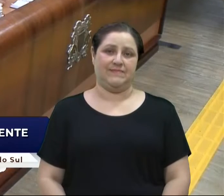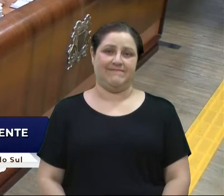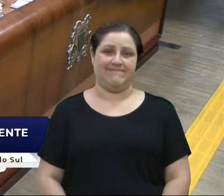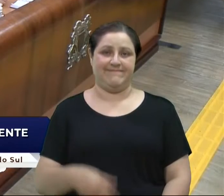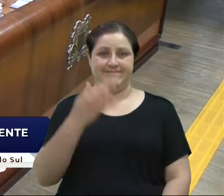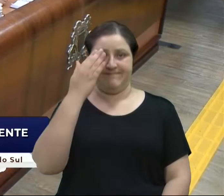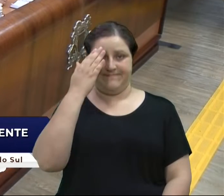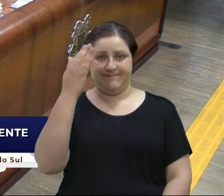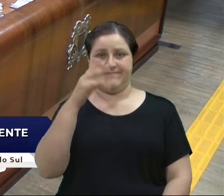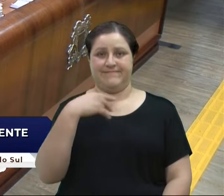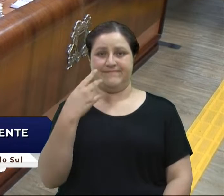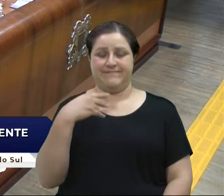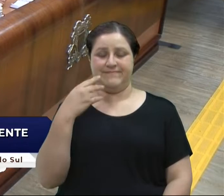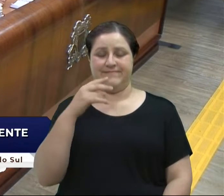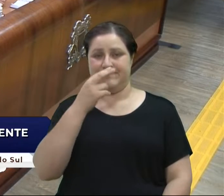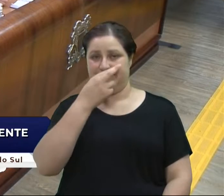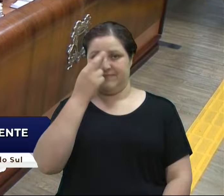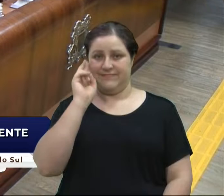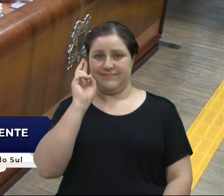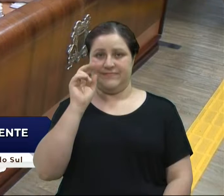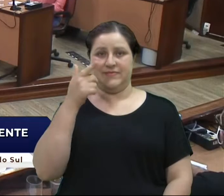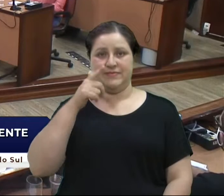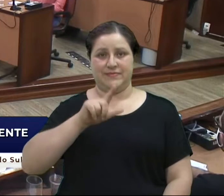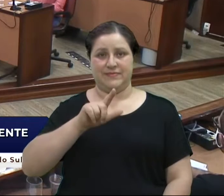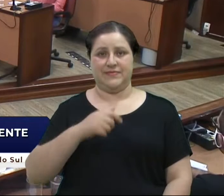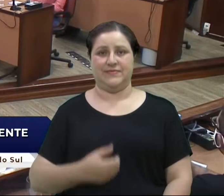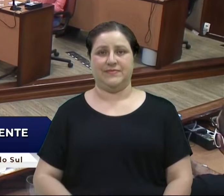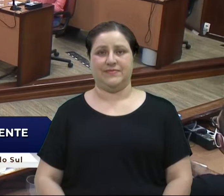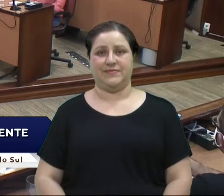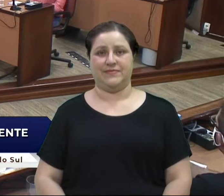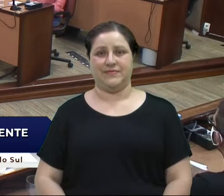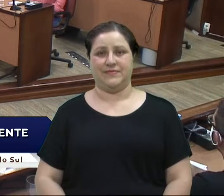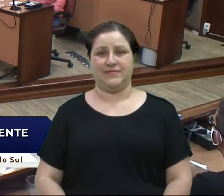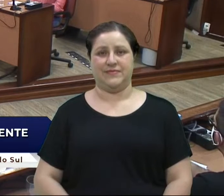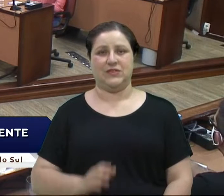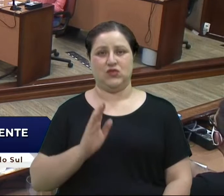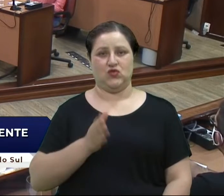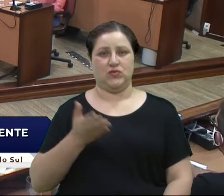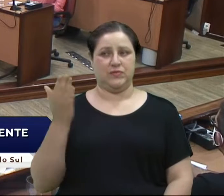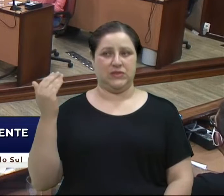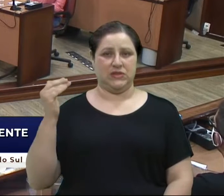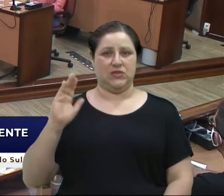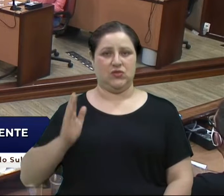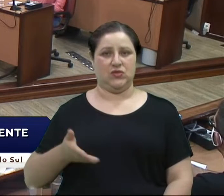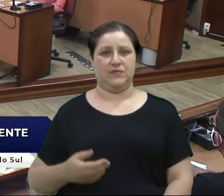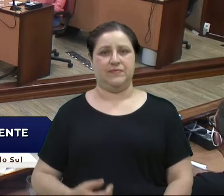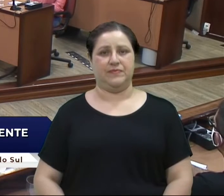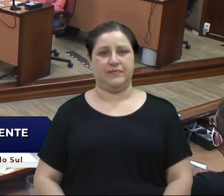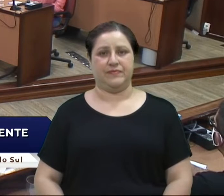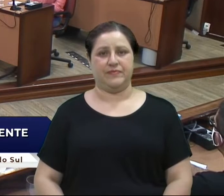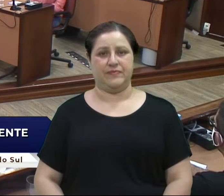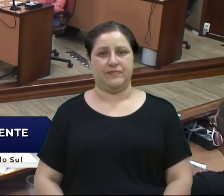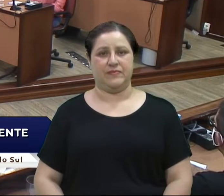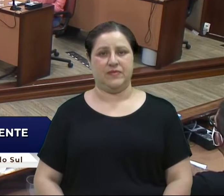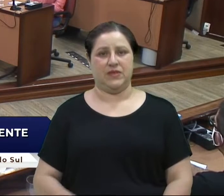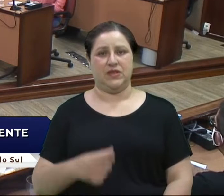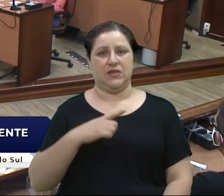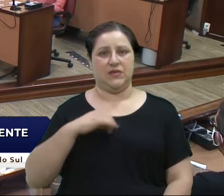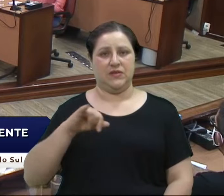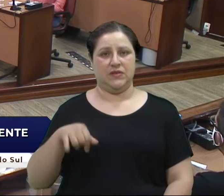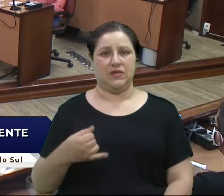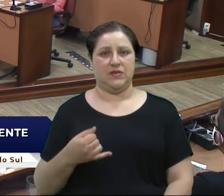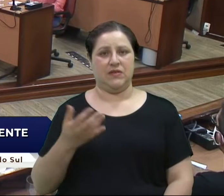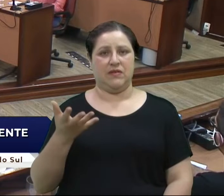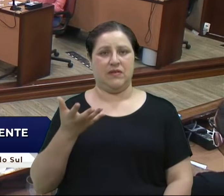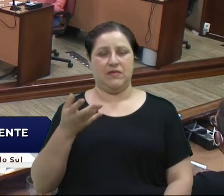Obrigado, vereador Rafael, mais uma vez, como também o outro dia que tive a oportunidade, quero